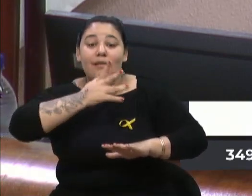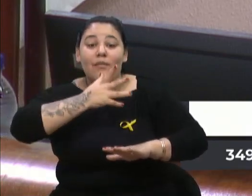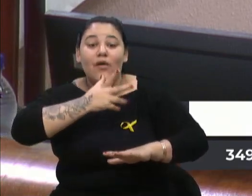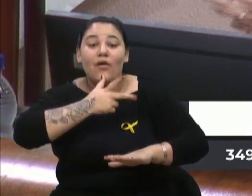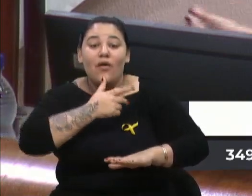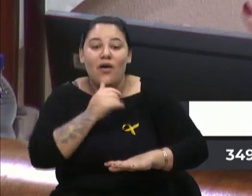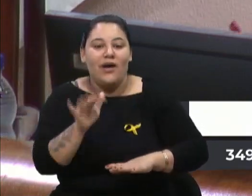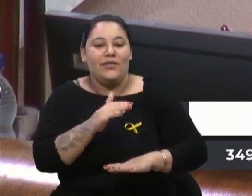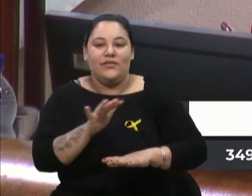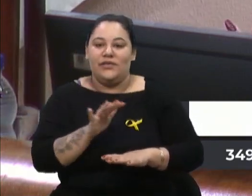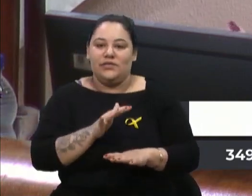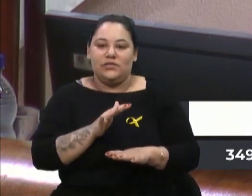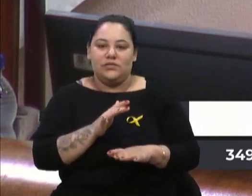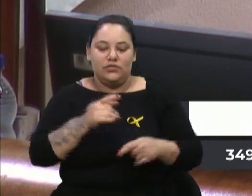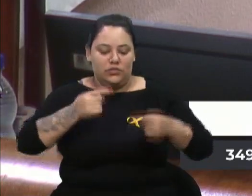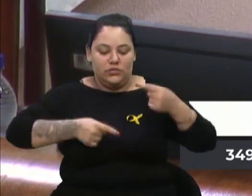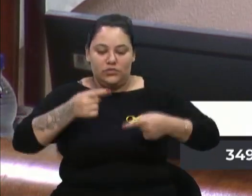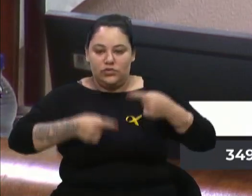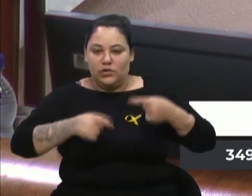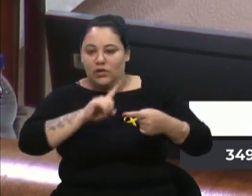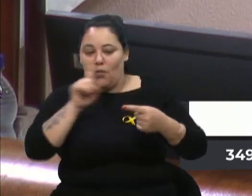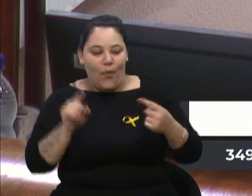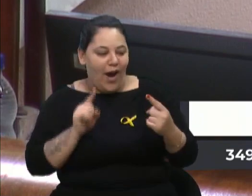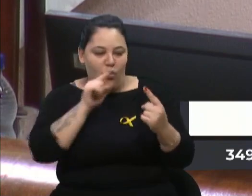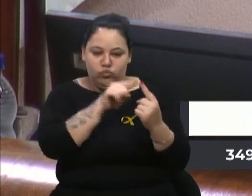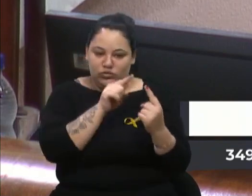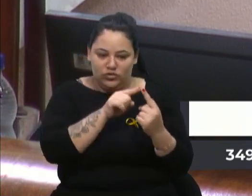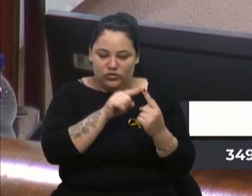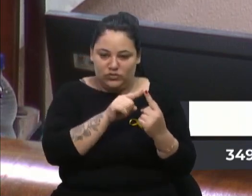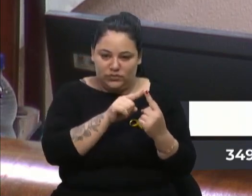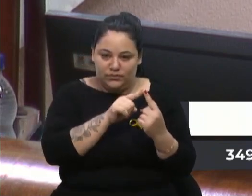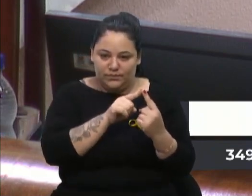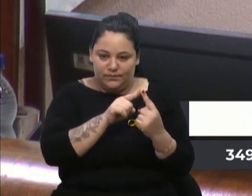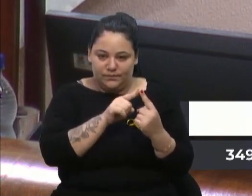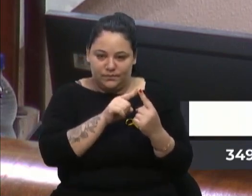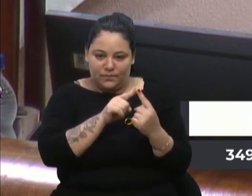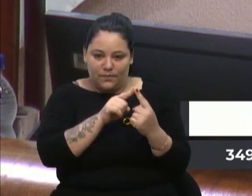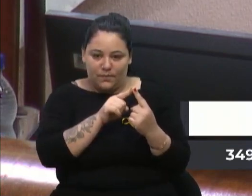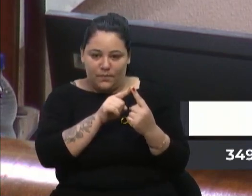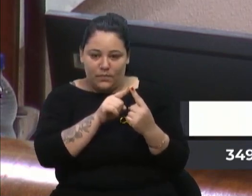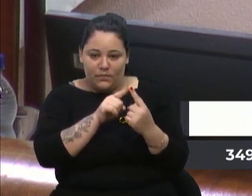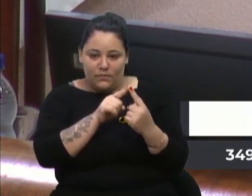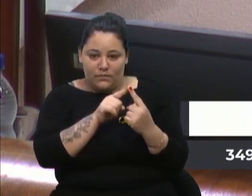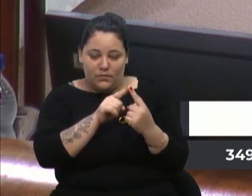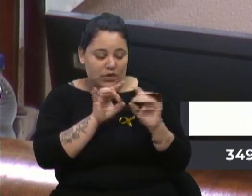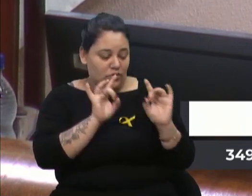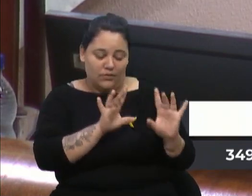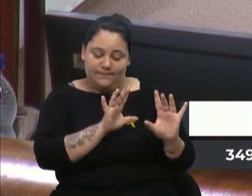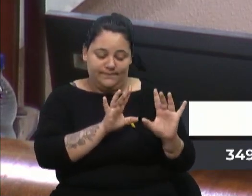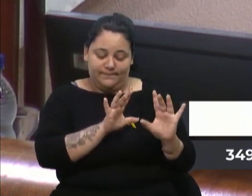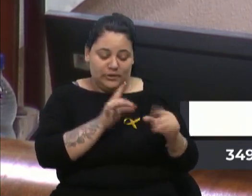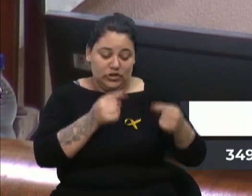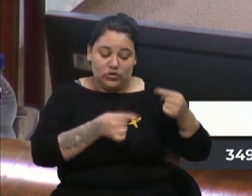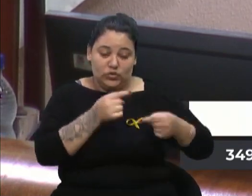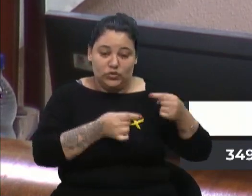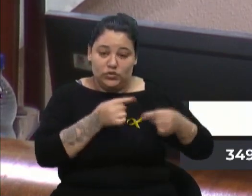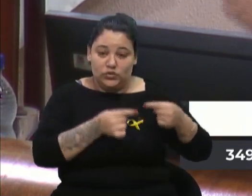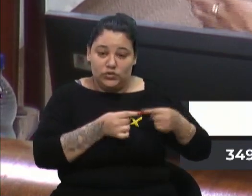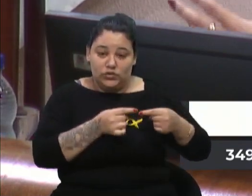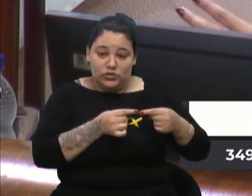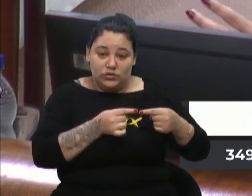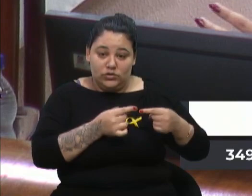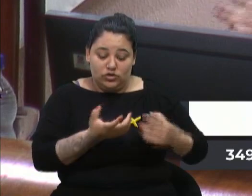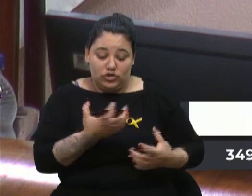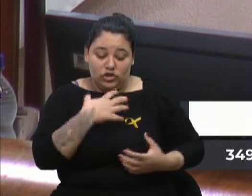discussões que às vezes não é a intenção, mas pode parecer que seja. Então, acho que é só isso, assim, são discussões e formas diferentes